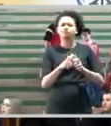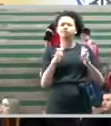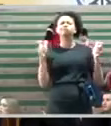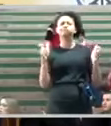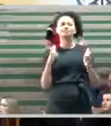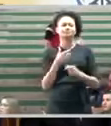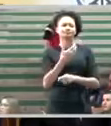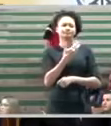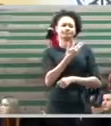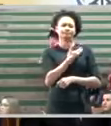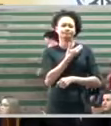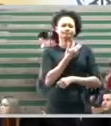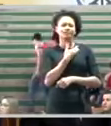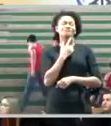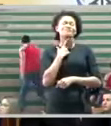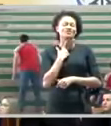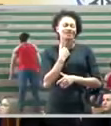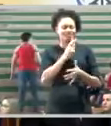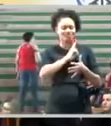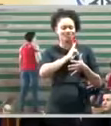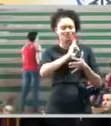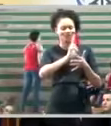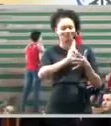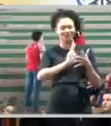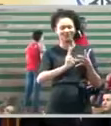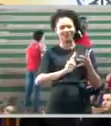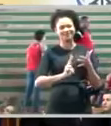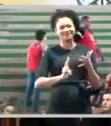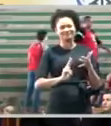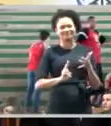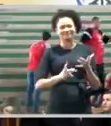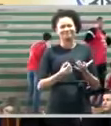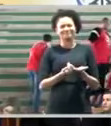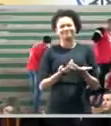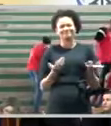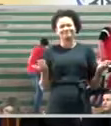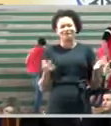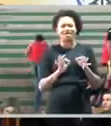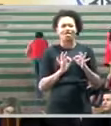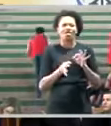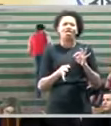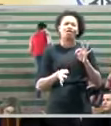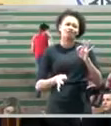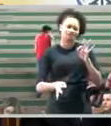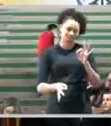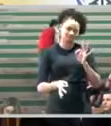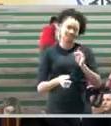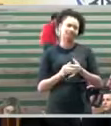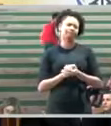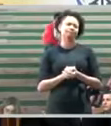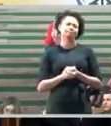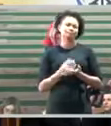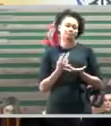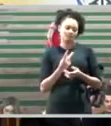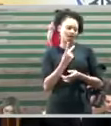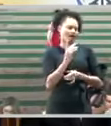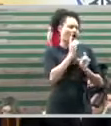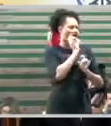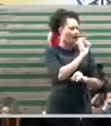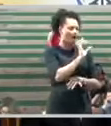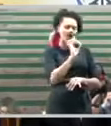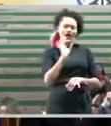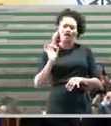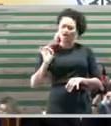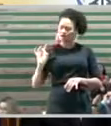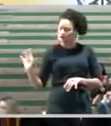que gostaria de citar o nome de todos, mas se tornaria inviável, não pelo valor, mas